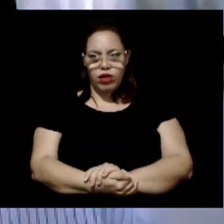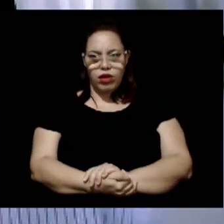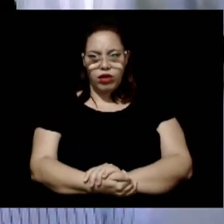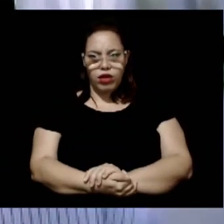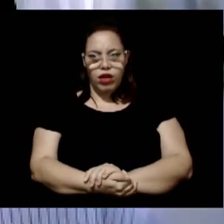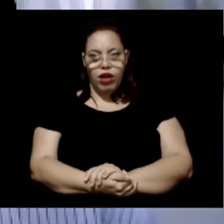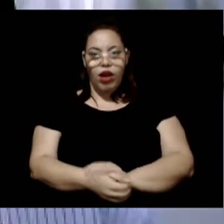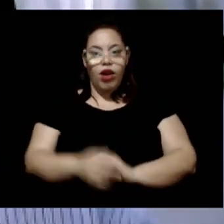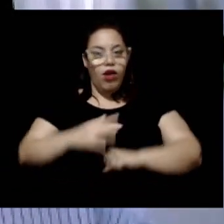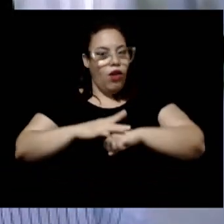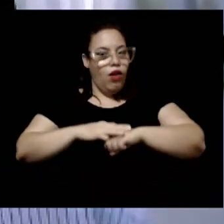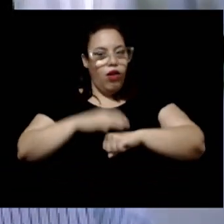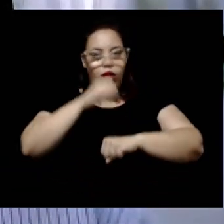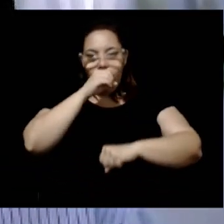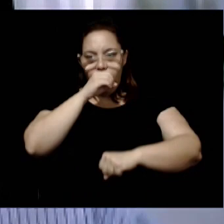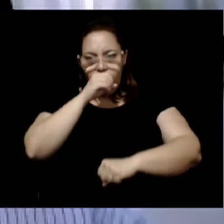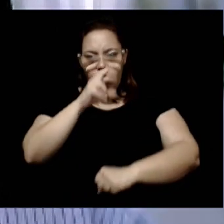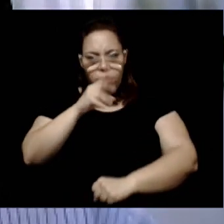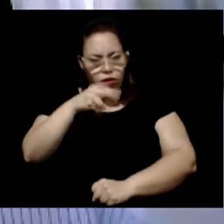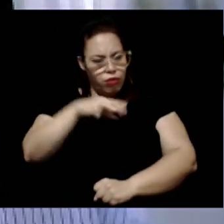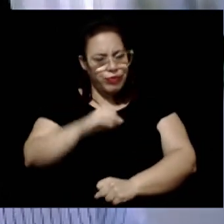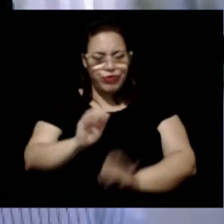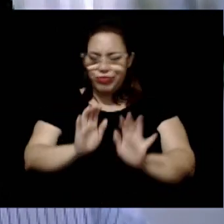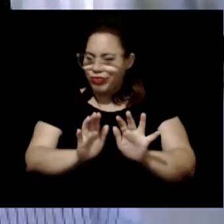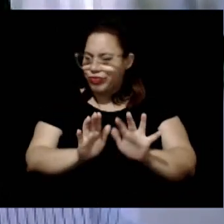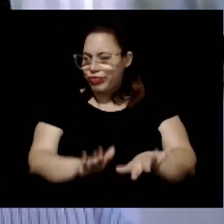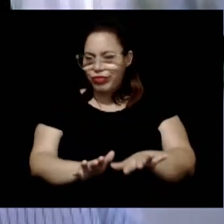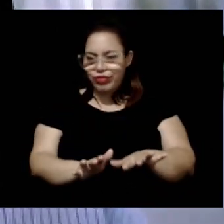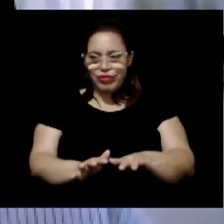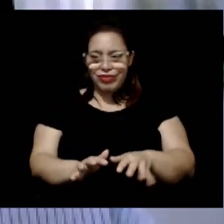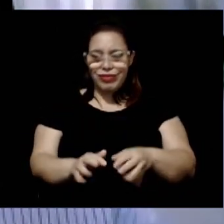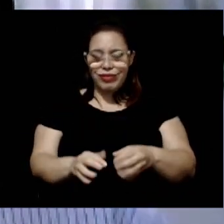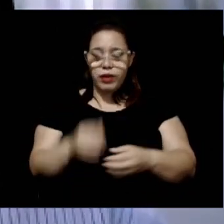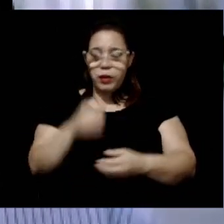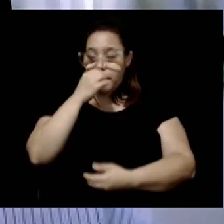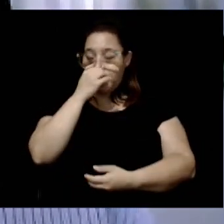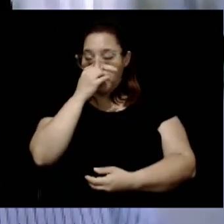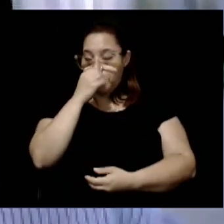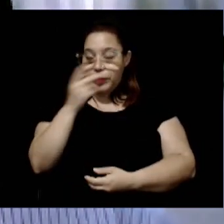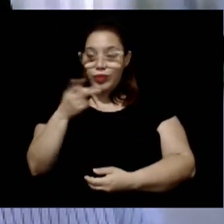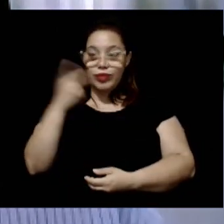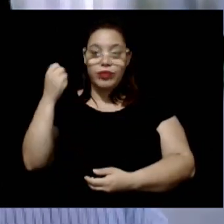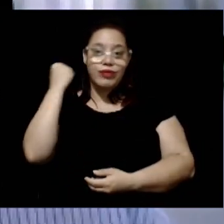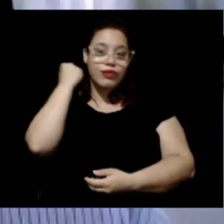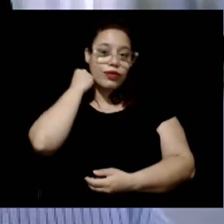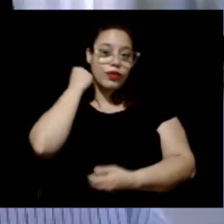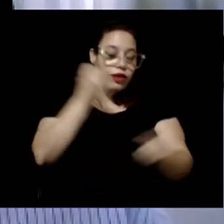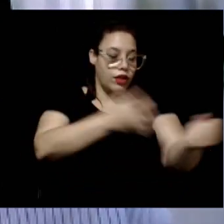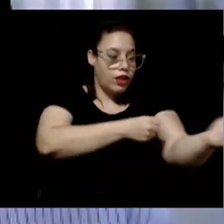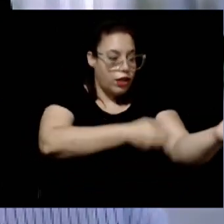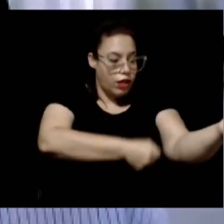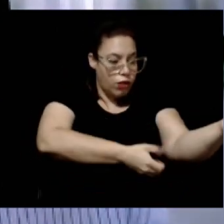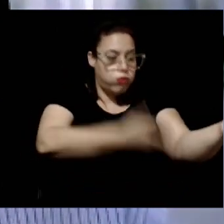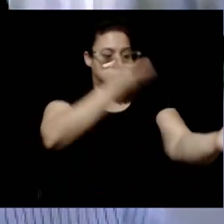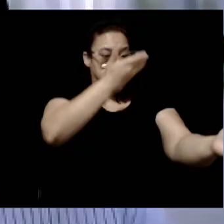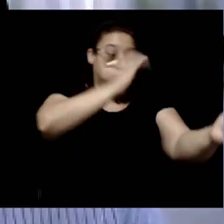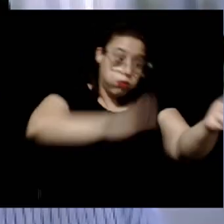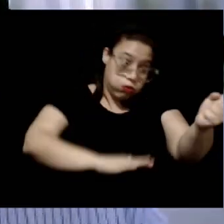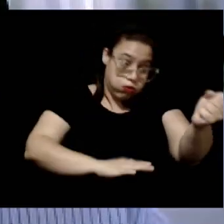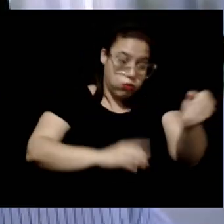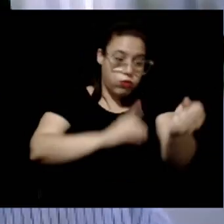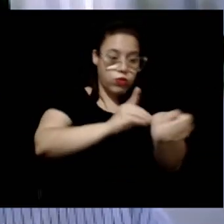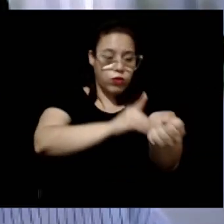deixam de ser afetadas, né? Da mesma forma que se fala de estresse para a pressão, se fala de estresse para a diabetes, o estresse